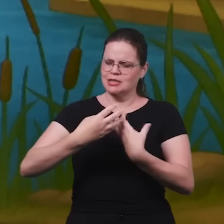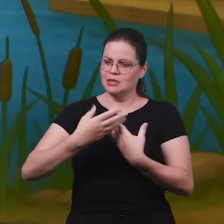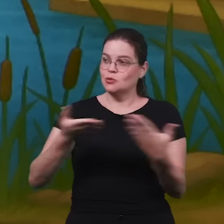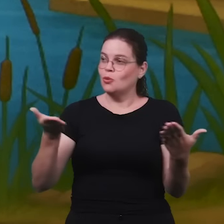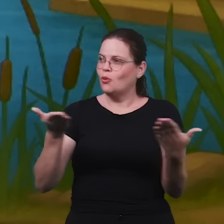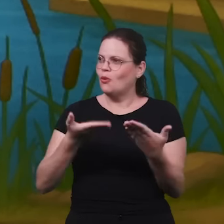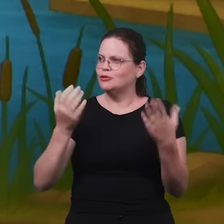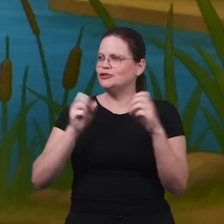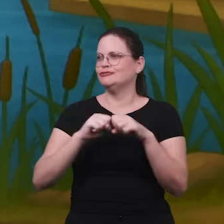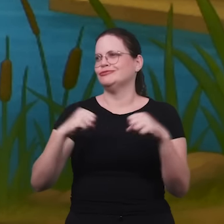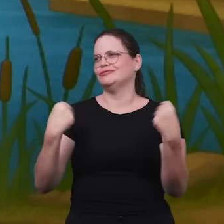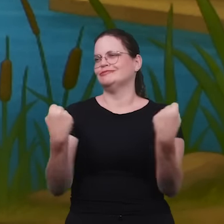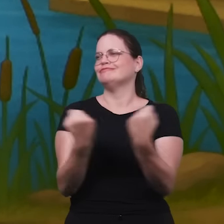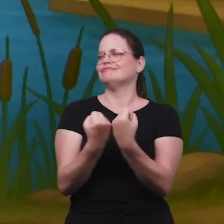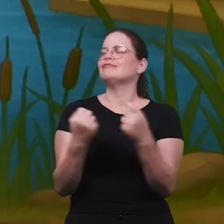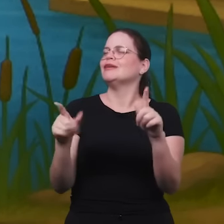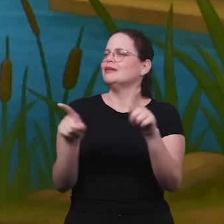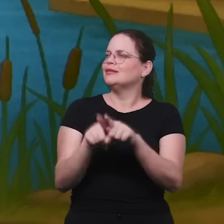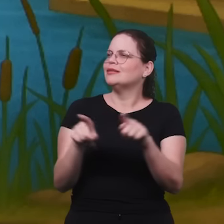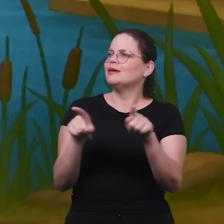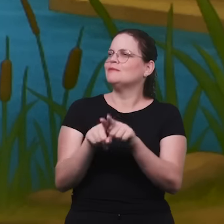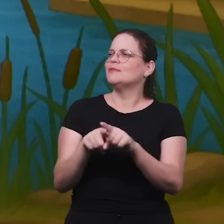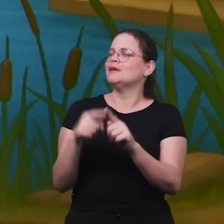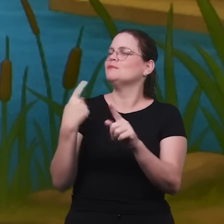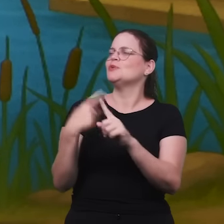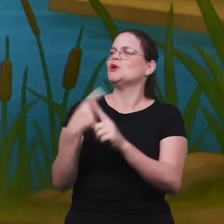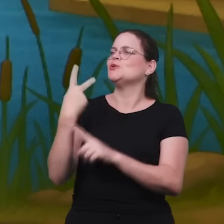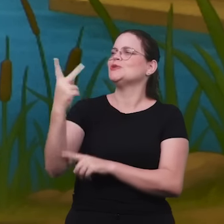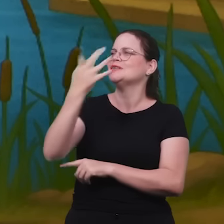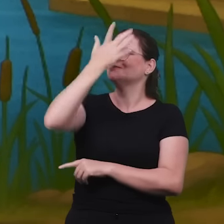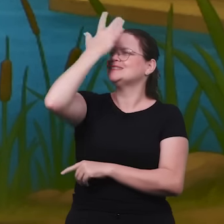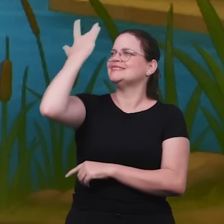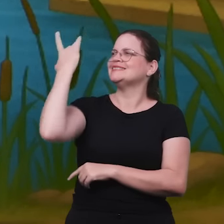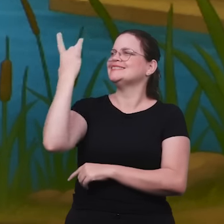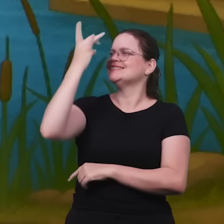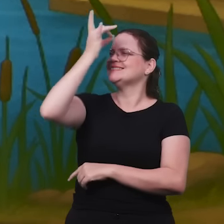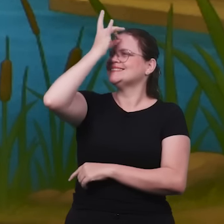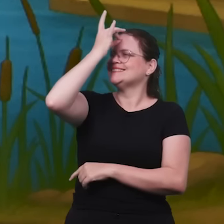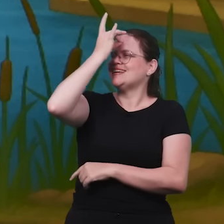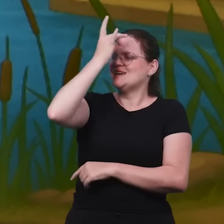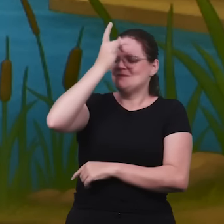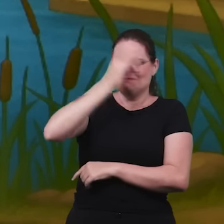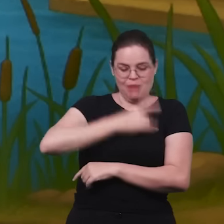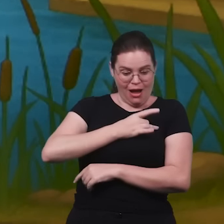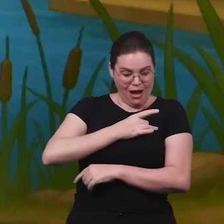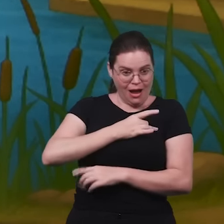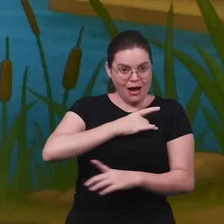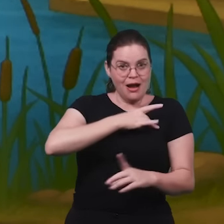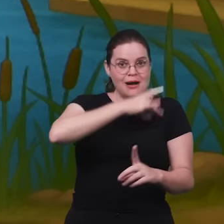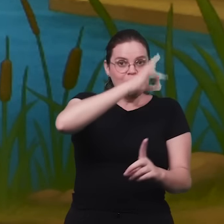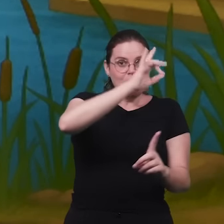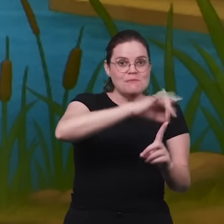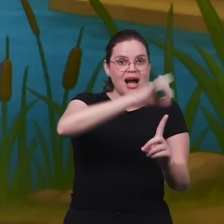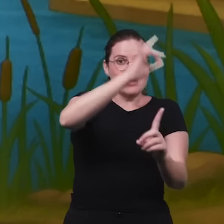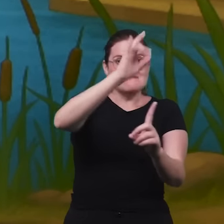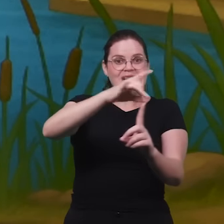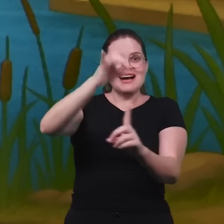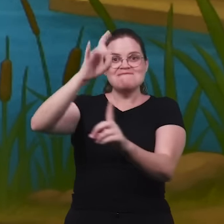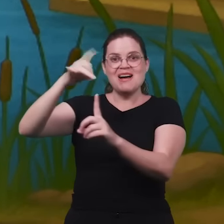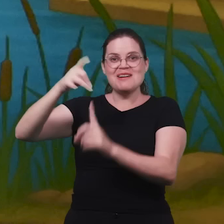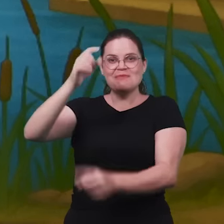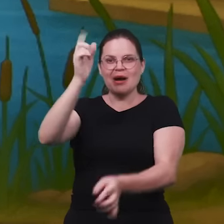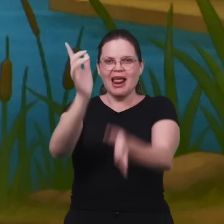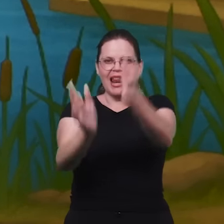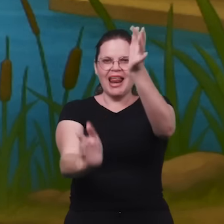Palavra e porque o Teu Espírito Santo está sendo derramado nos